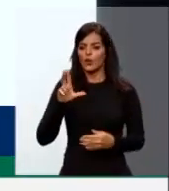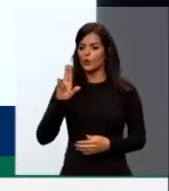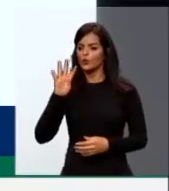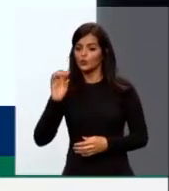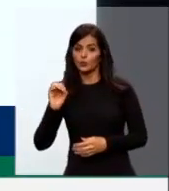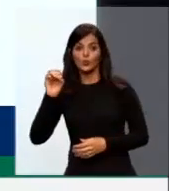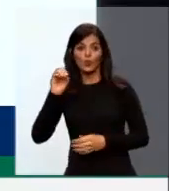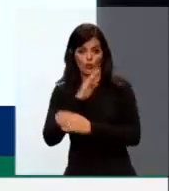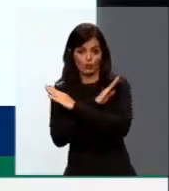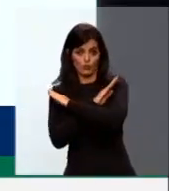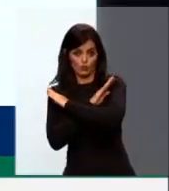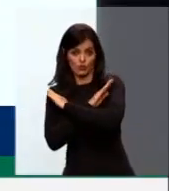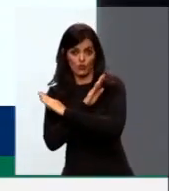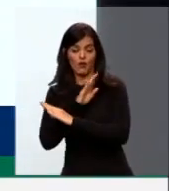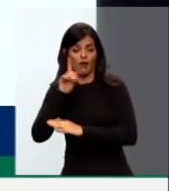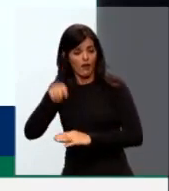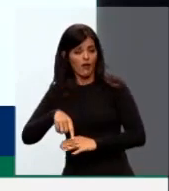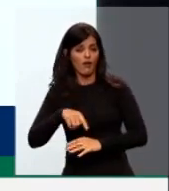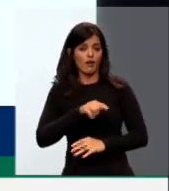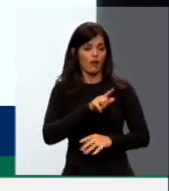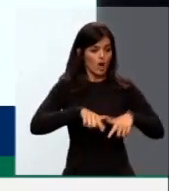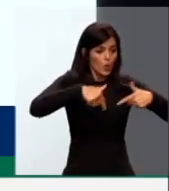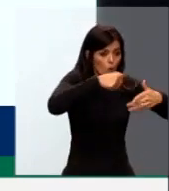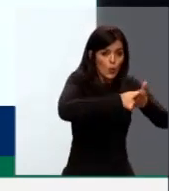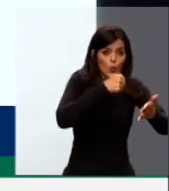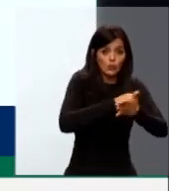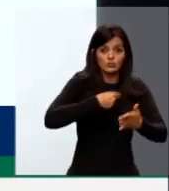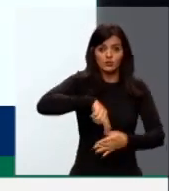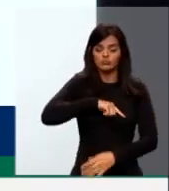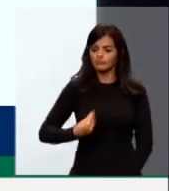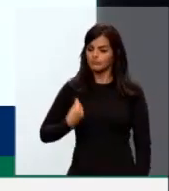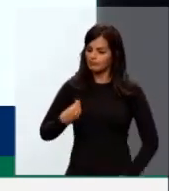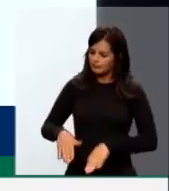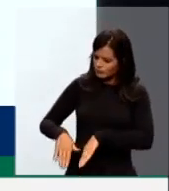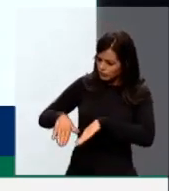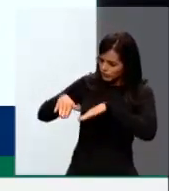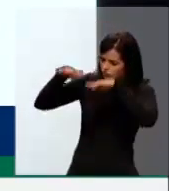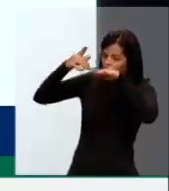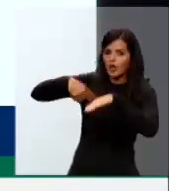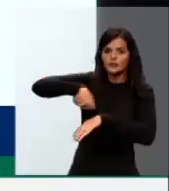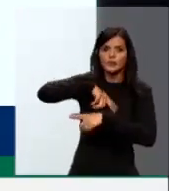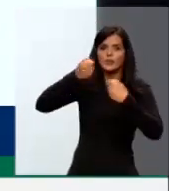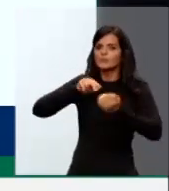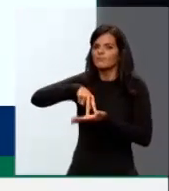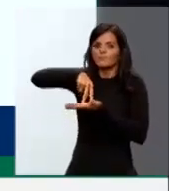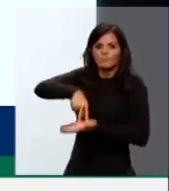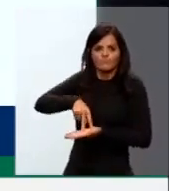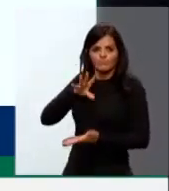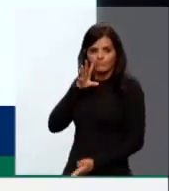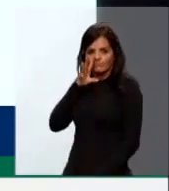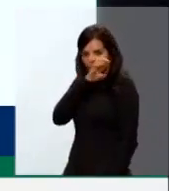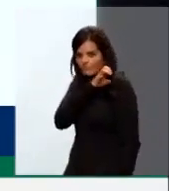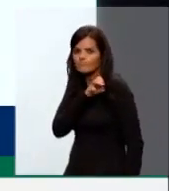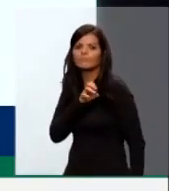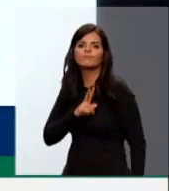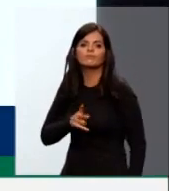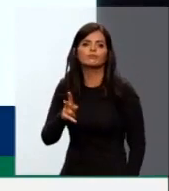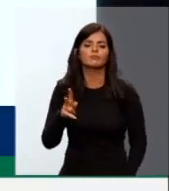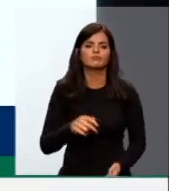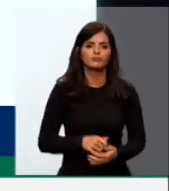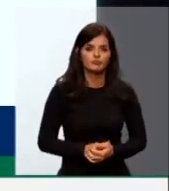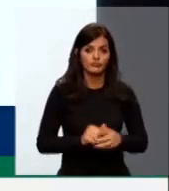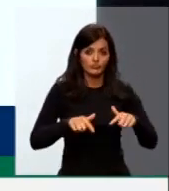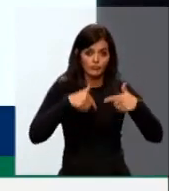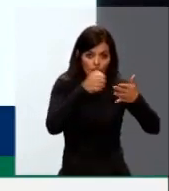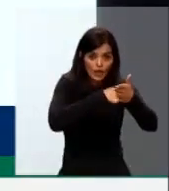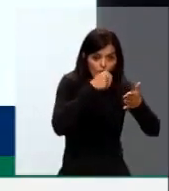sempre. Para a gente existir, a gente precisa ser resistência desde sempre, né? Para muitos de nós, inclusive, a luta